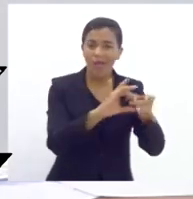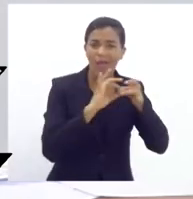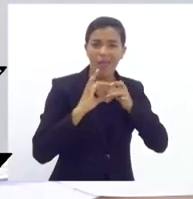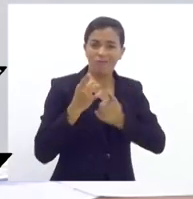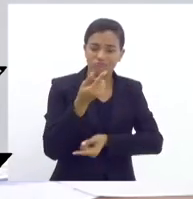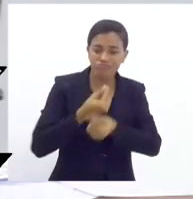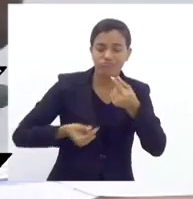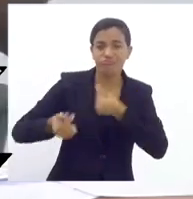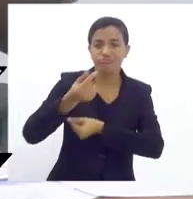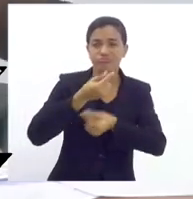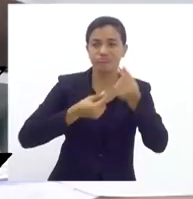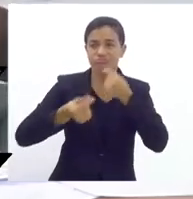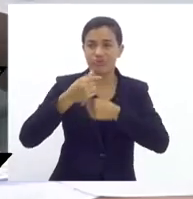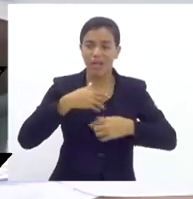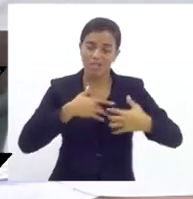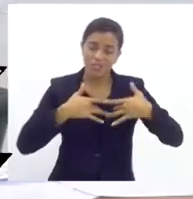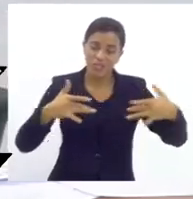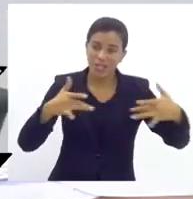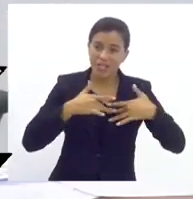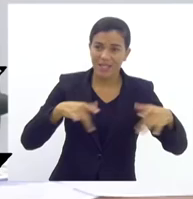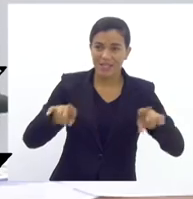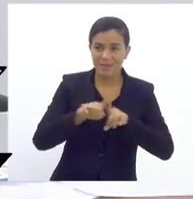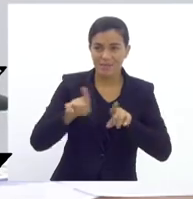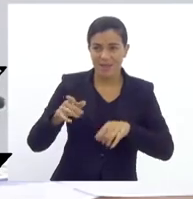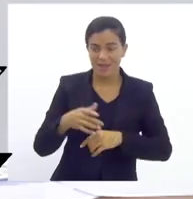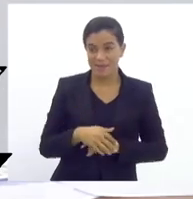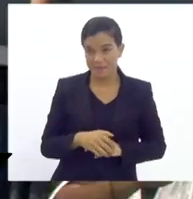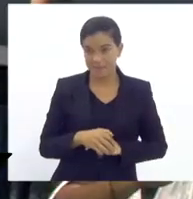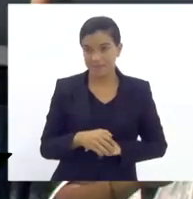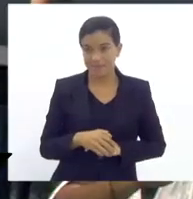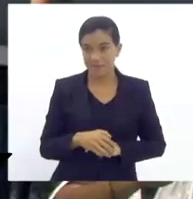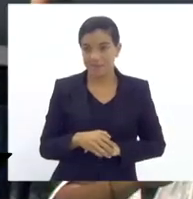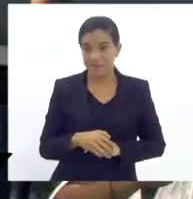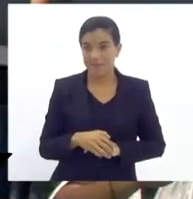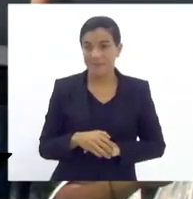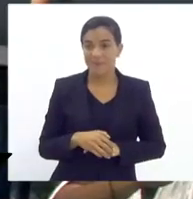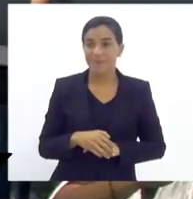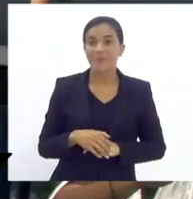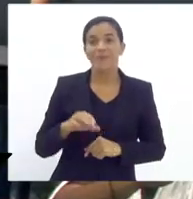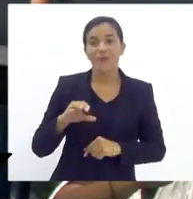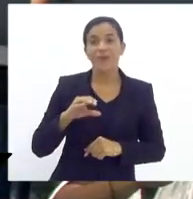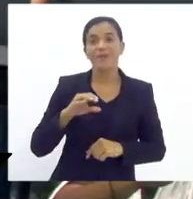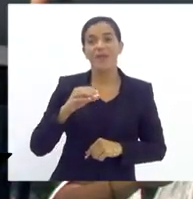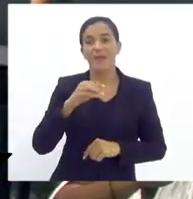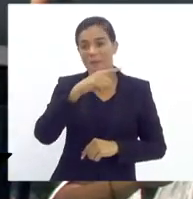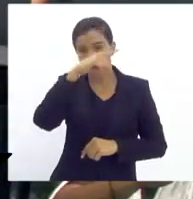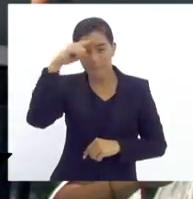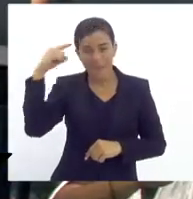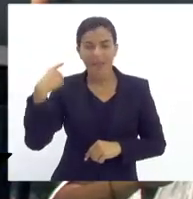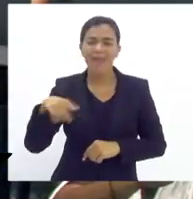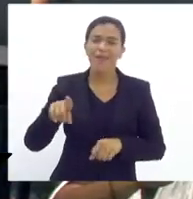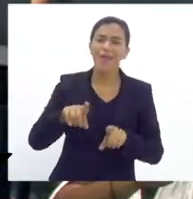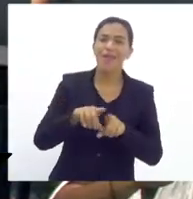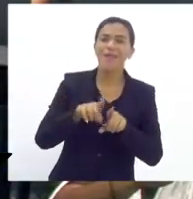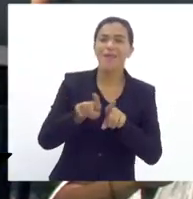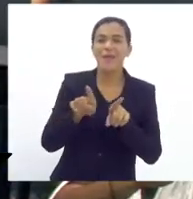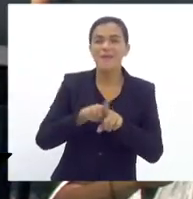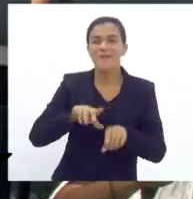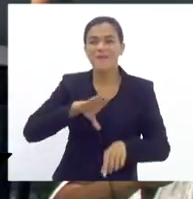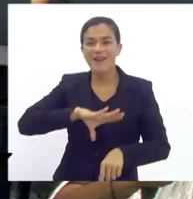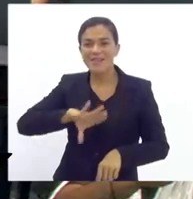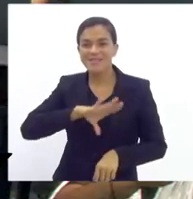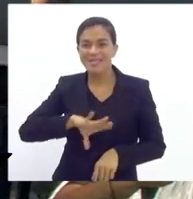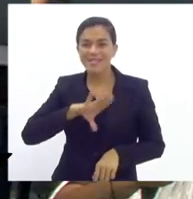economia criativa economia solidária que roda entre nós ou somos Black ou em vascaínos lado amarelo